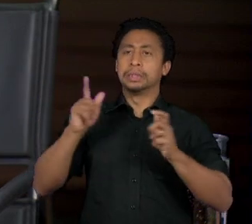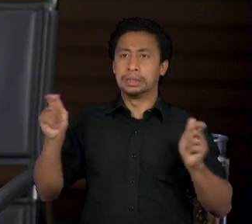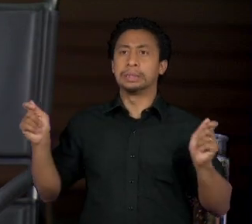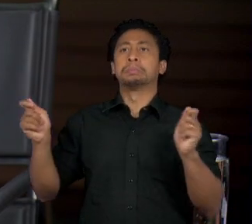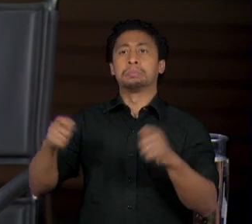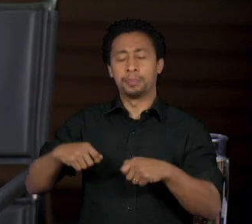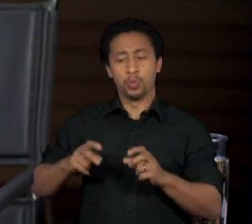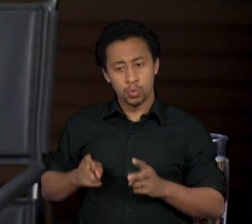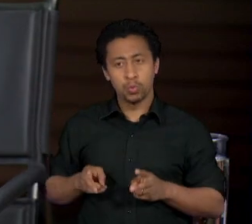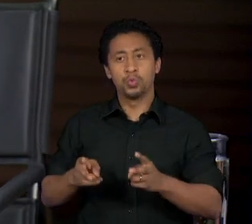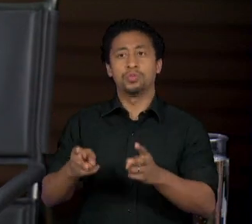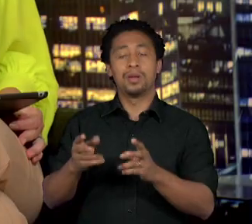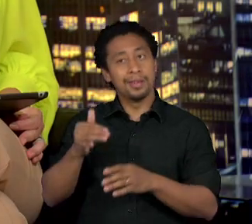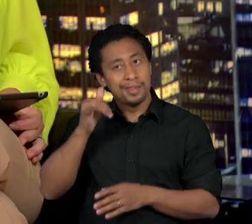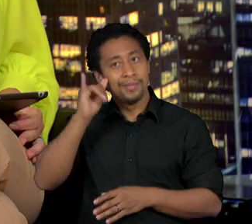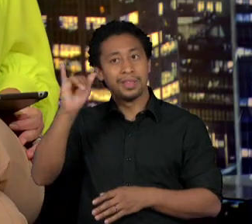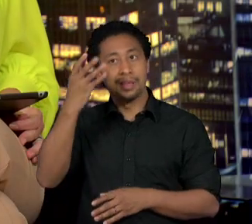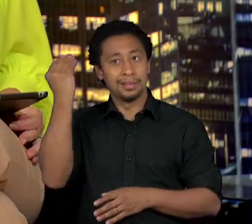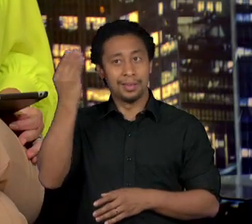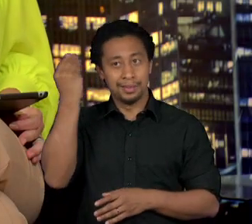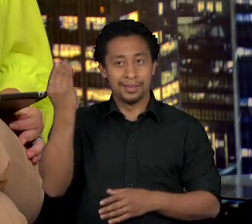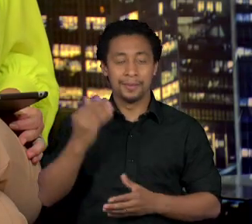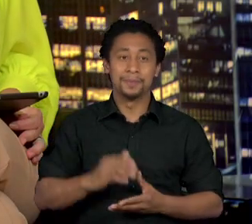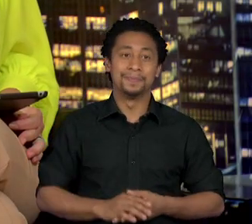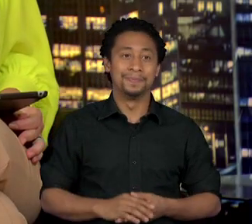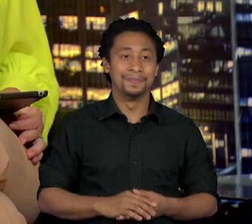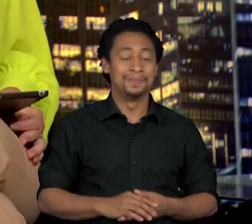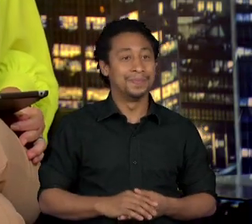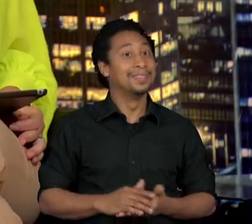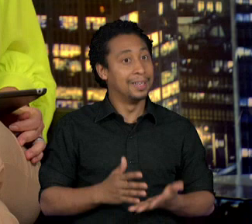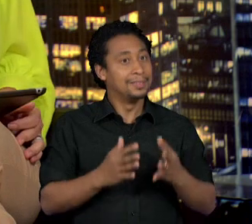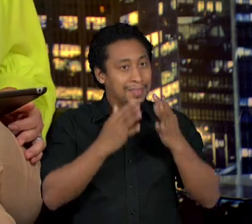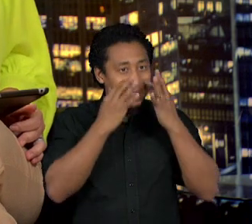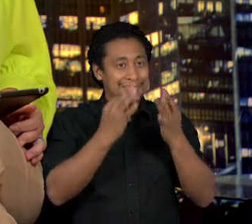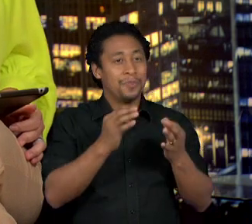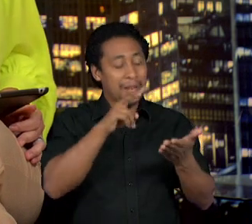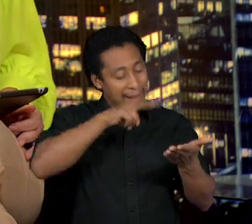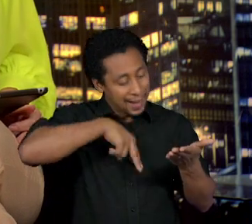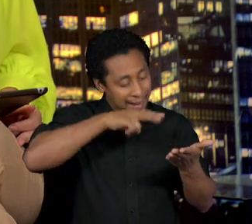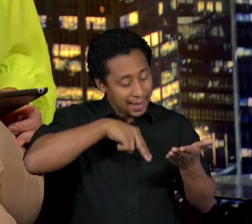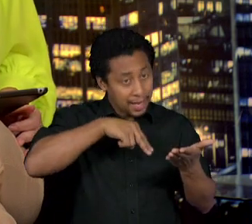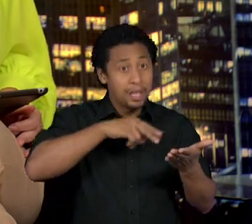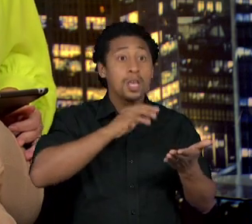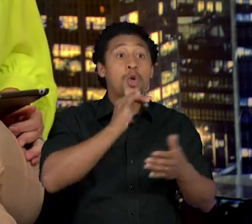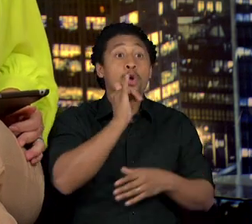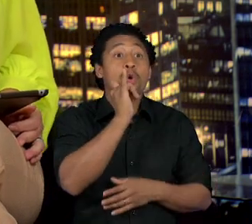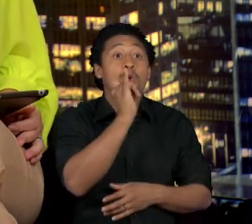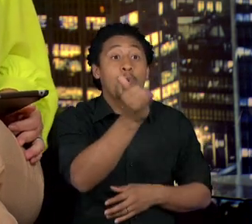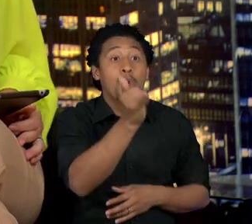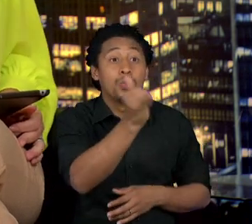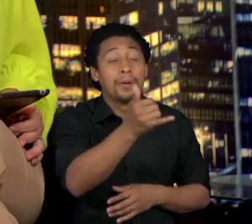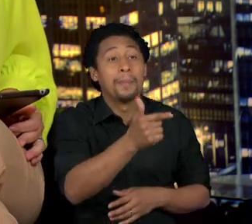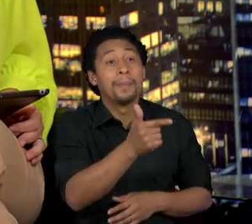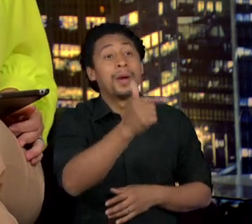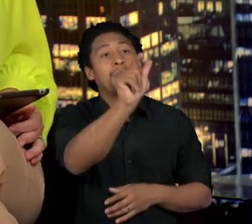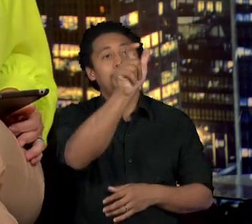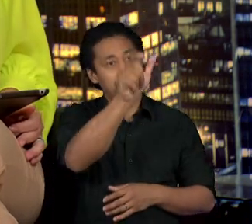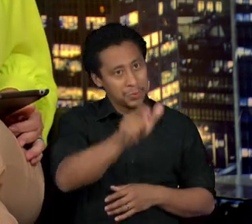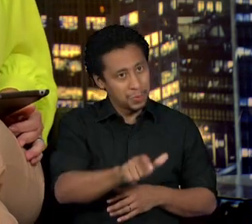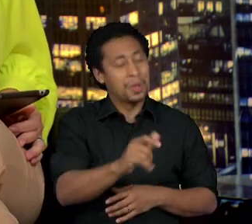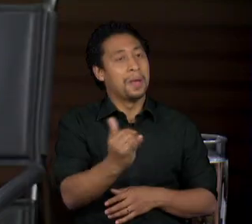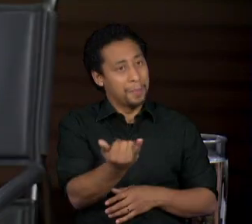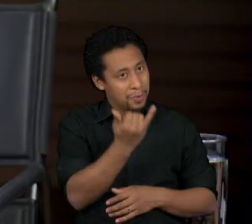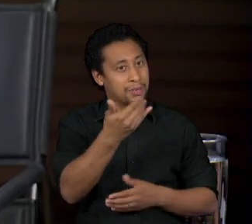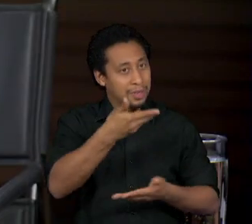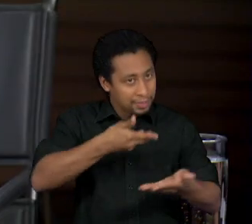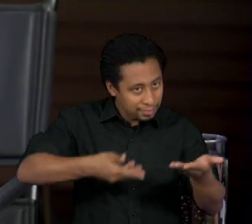vai ter de evitar. E me chamou a atenção que você colocou aí ler, mas contar para o outro, que a gente ouve também o papel da interação, não é?